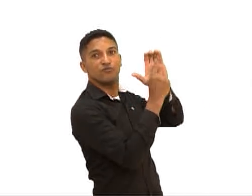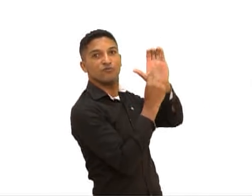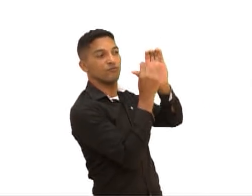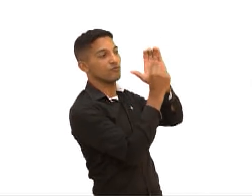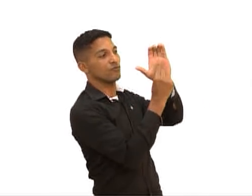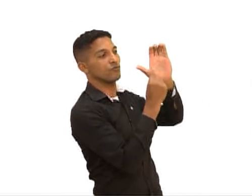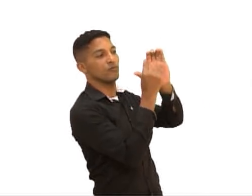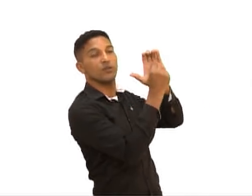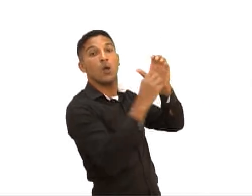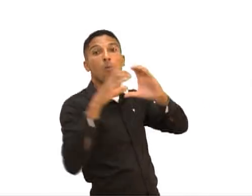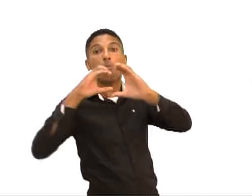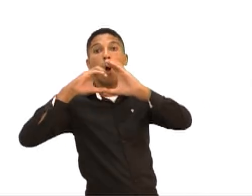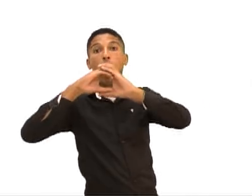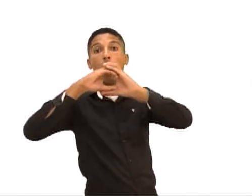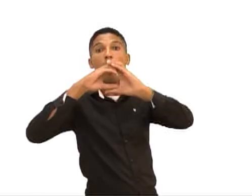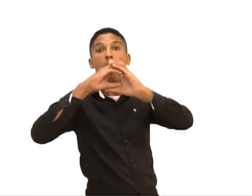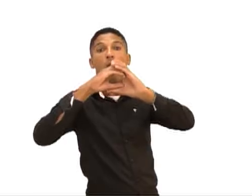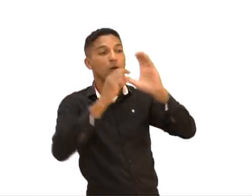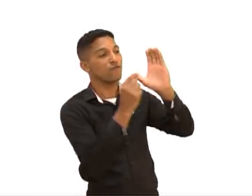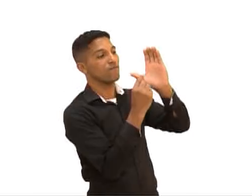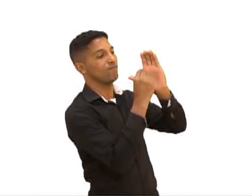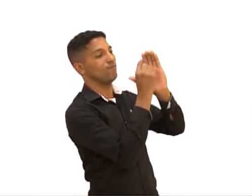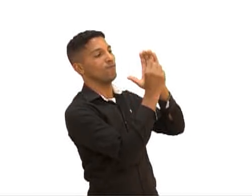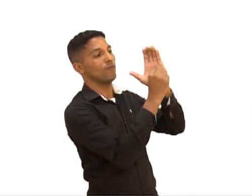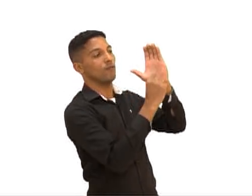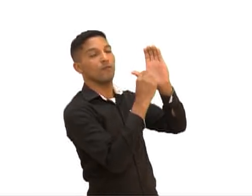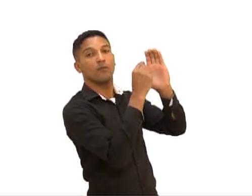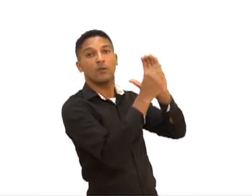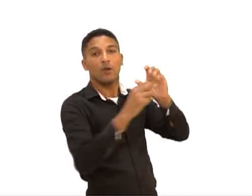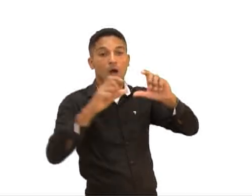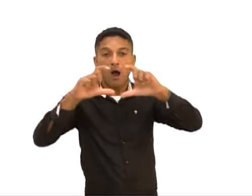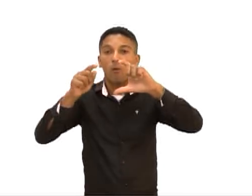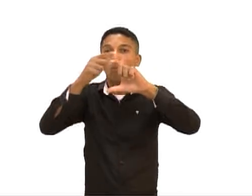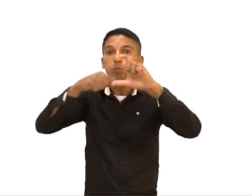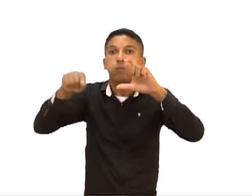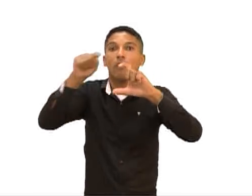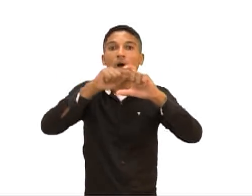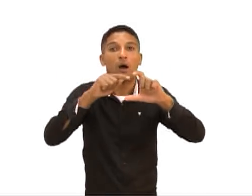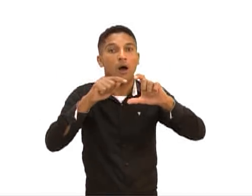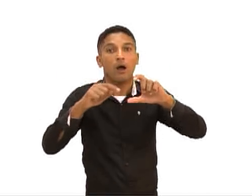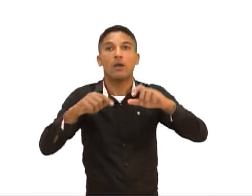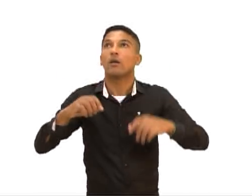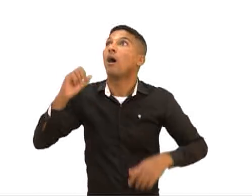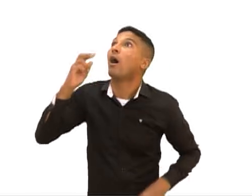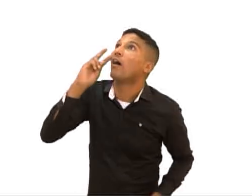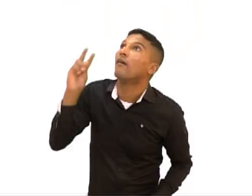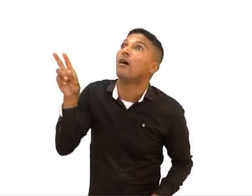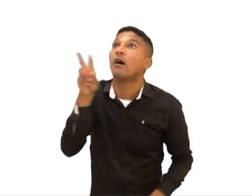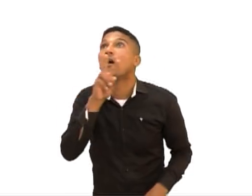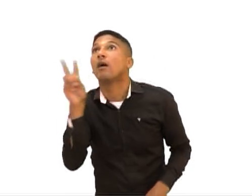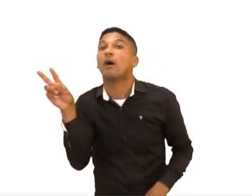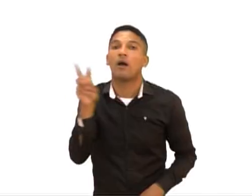no século X a.C., estava mais para um treinamento militar.